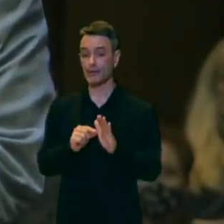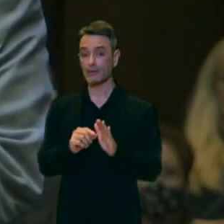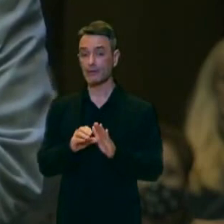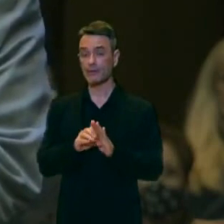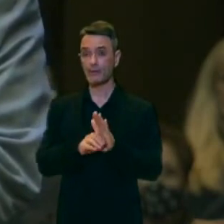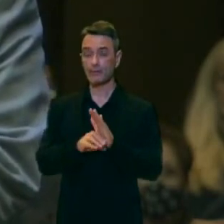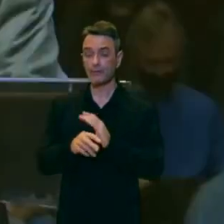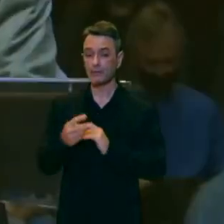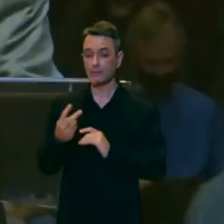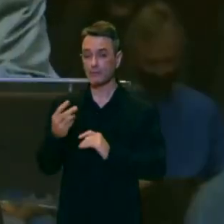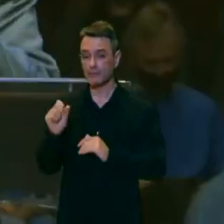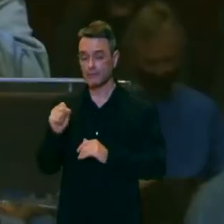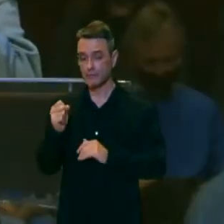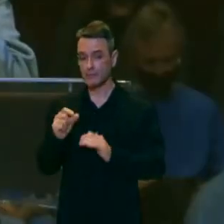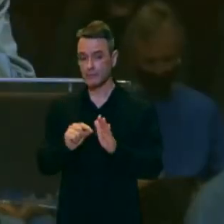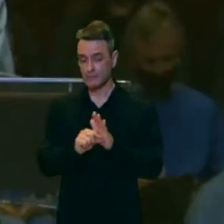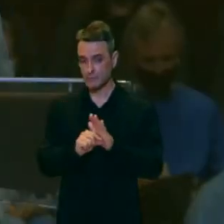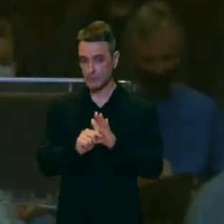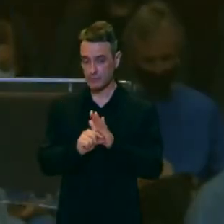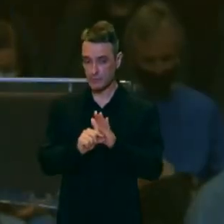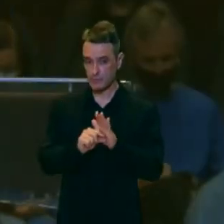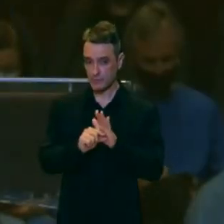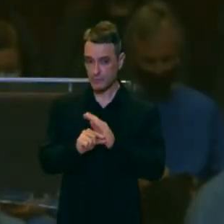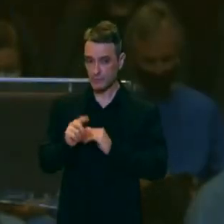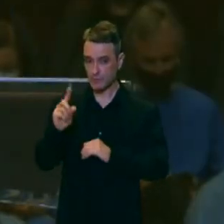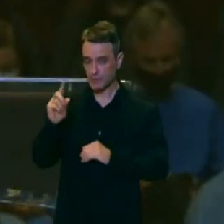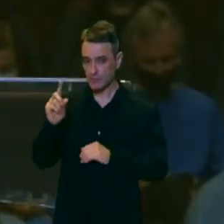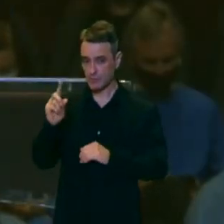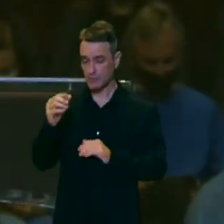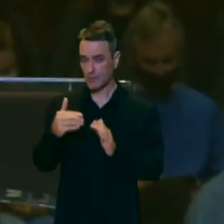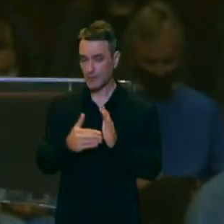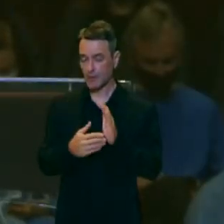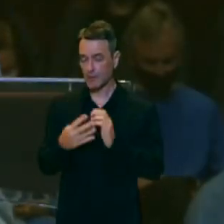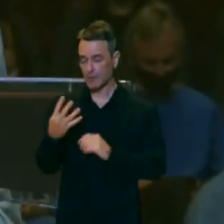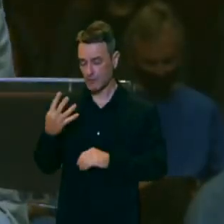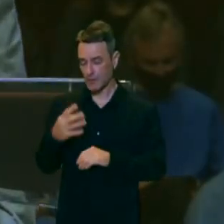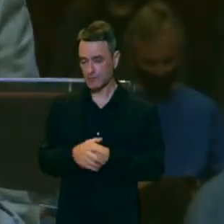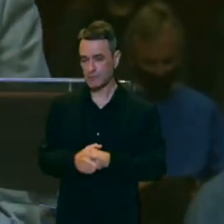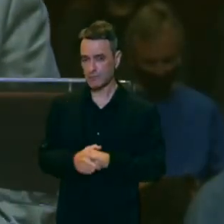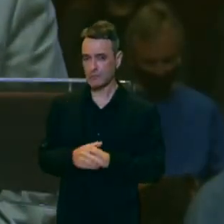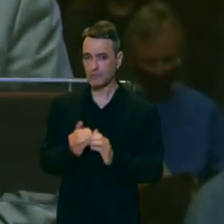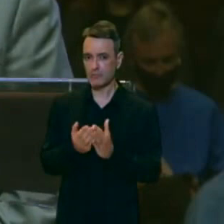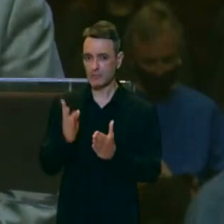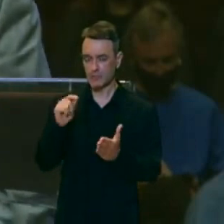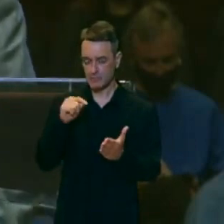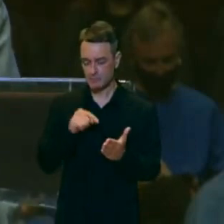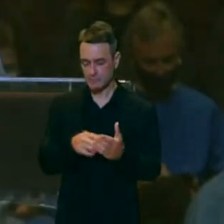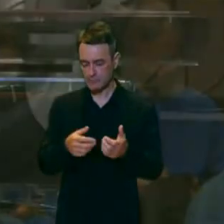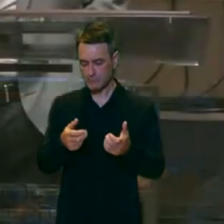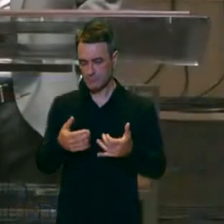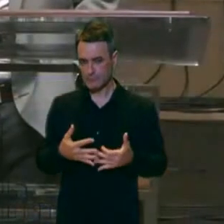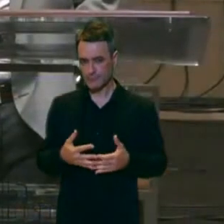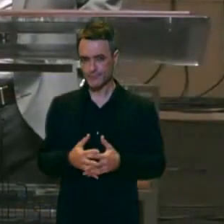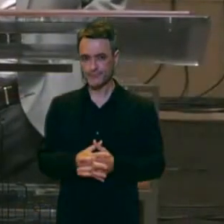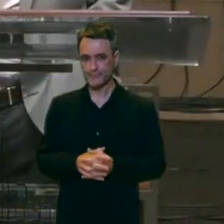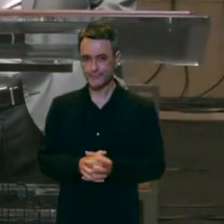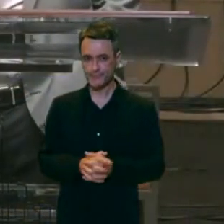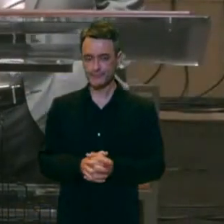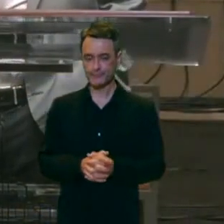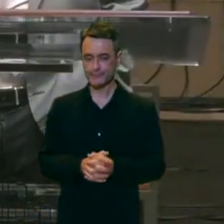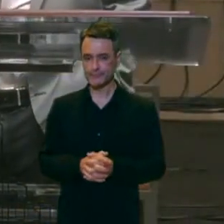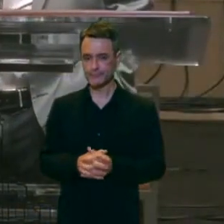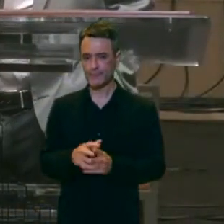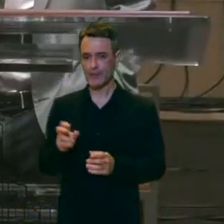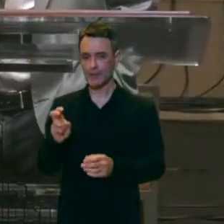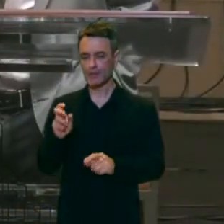capítulo 28, versículos de 1 a 4, onde a Bíblia diz assim: no